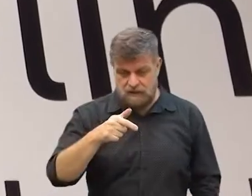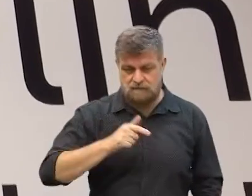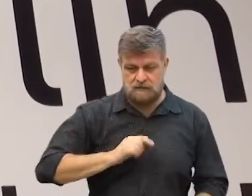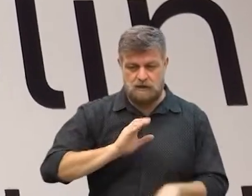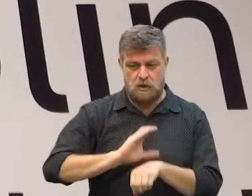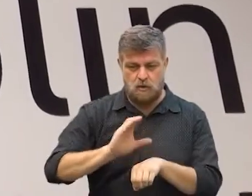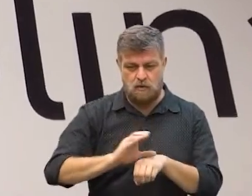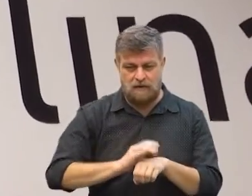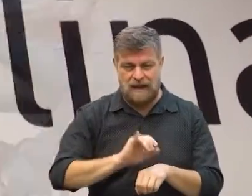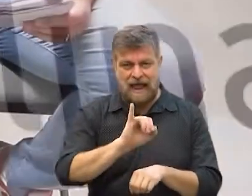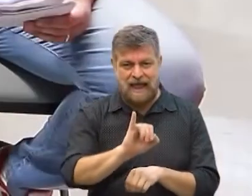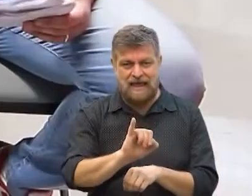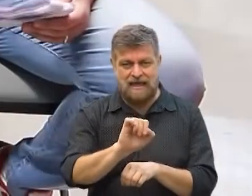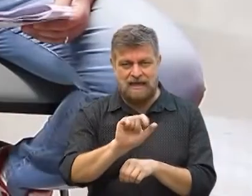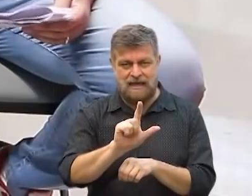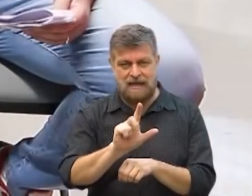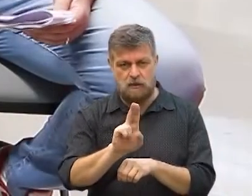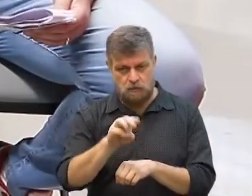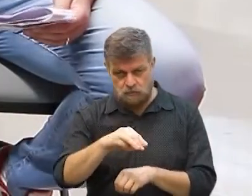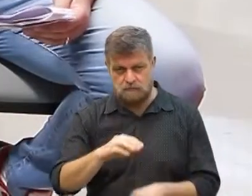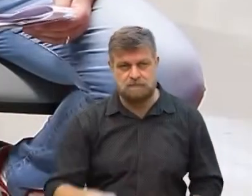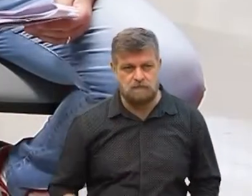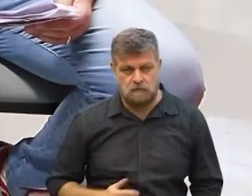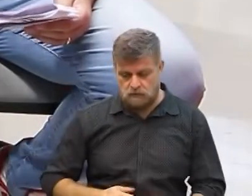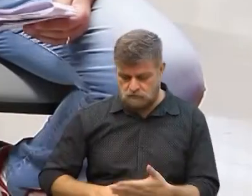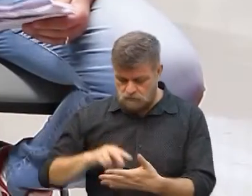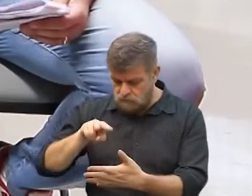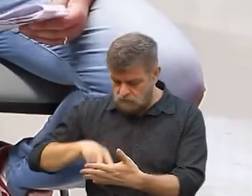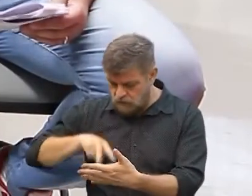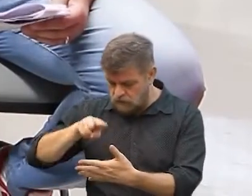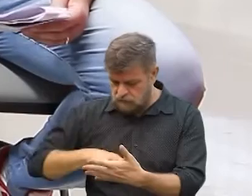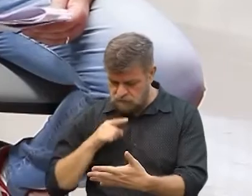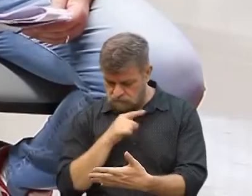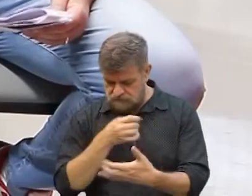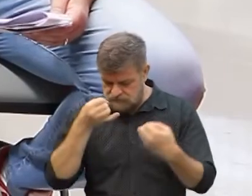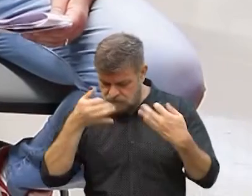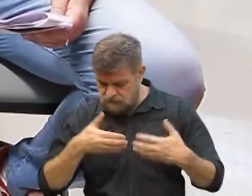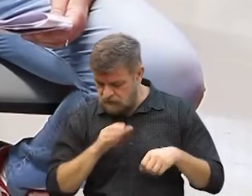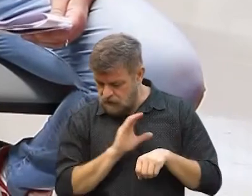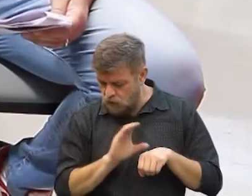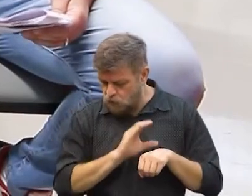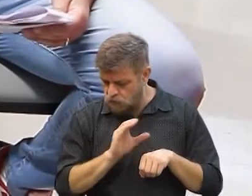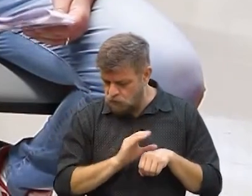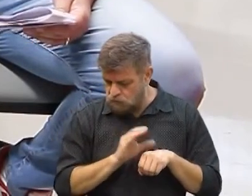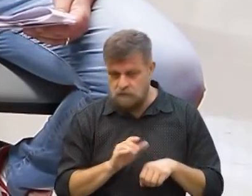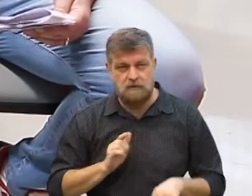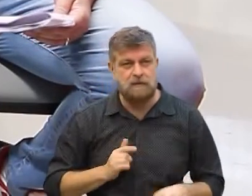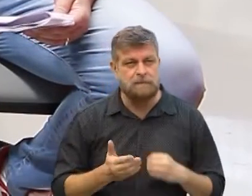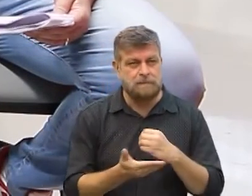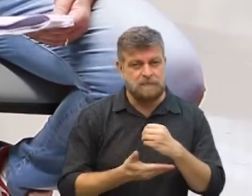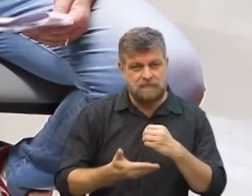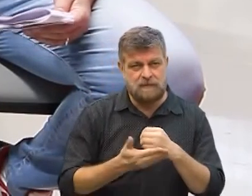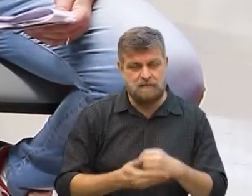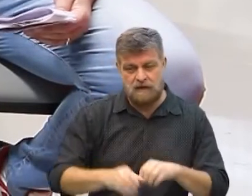dando uma olhadinha no release aqui, nas informações, professor Nelson. Eu gostaria que o senhor falasse um pouco mais a respeito do curso, que é baseado